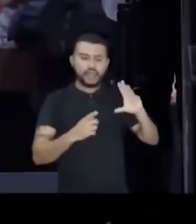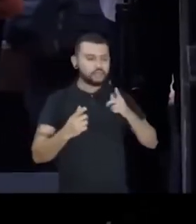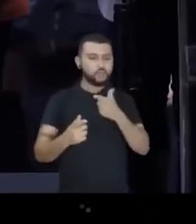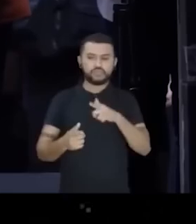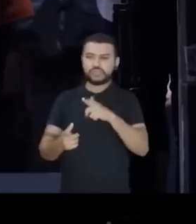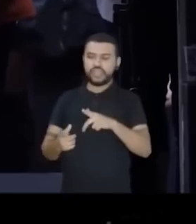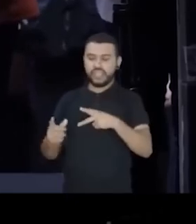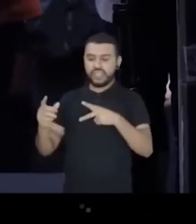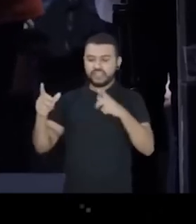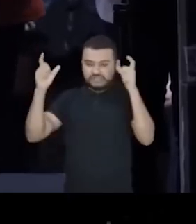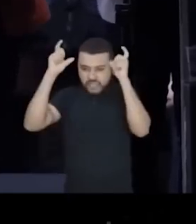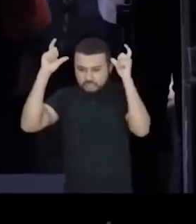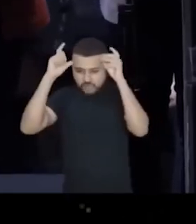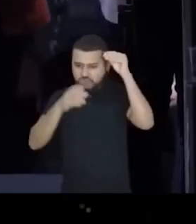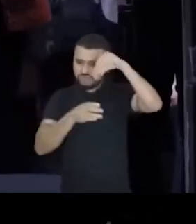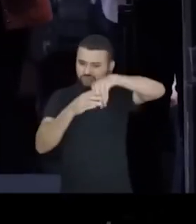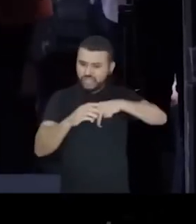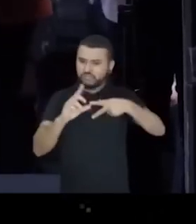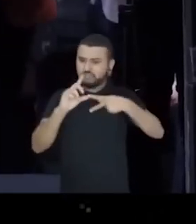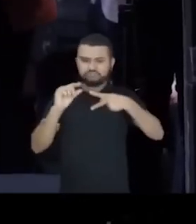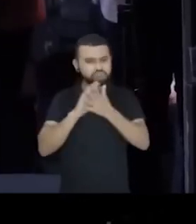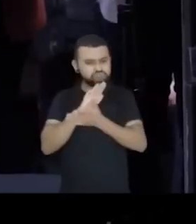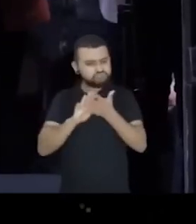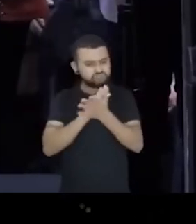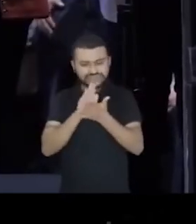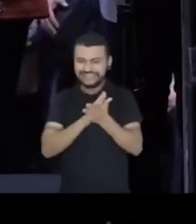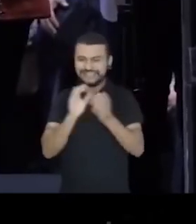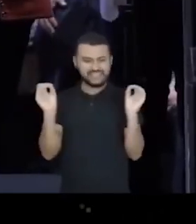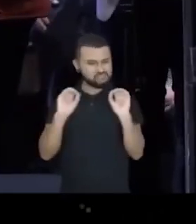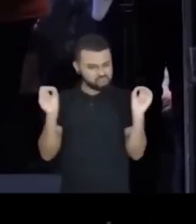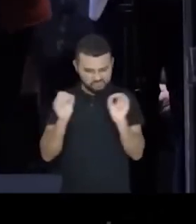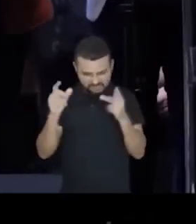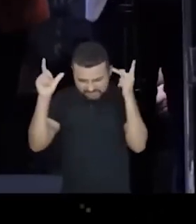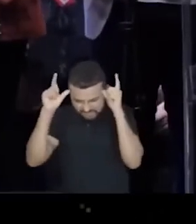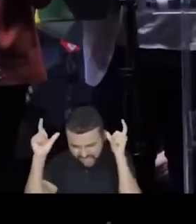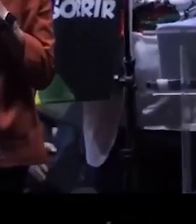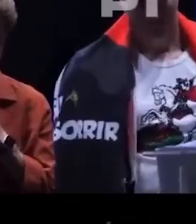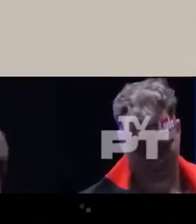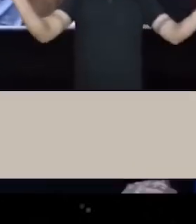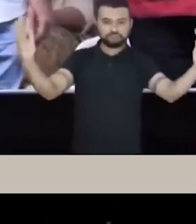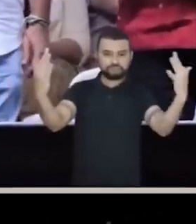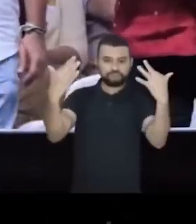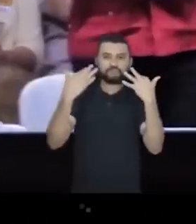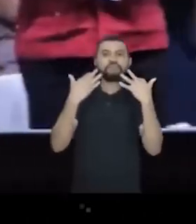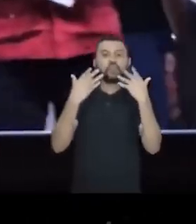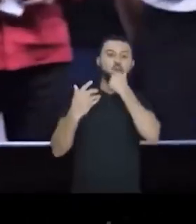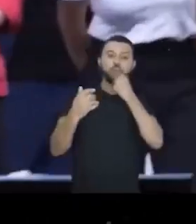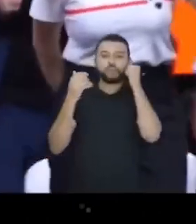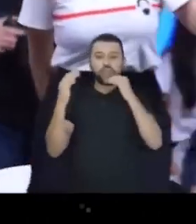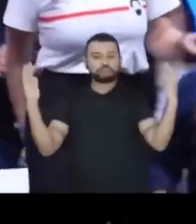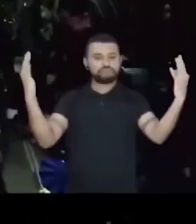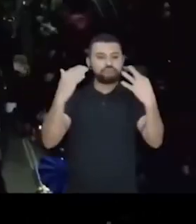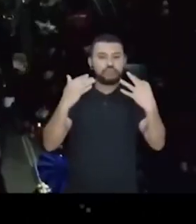demônios nos palácios da República. Agora tem. Agora tem. Nós vamos apresentar um lindo clipe